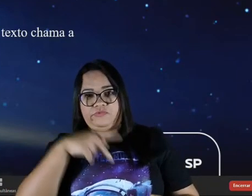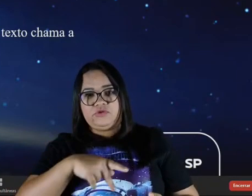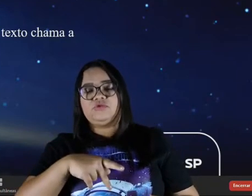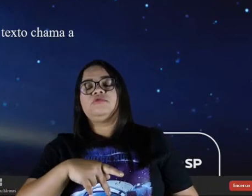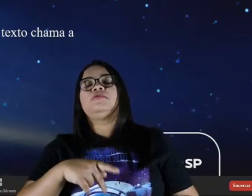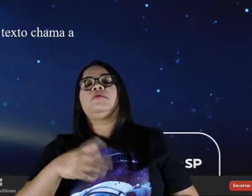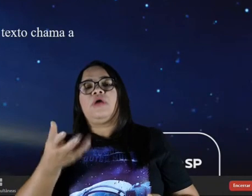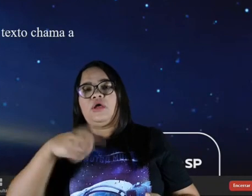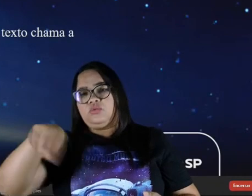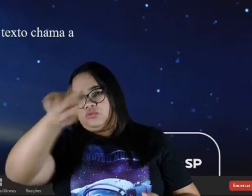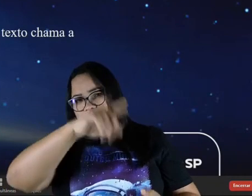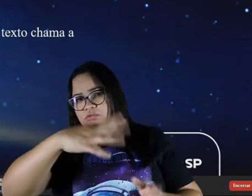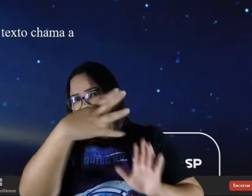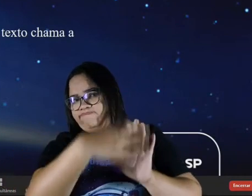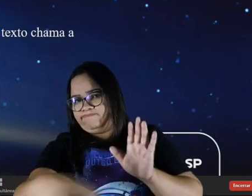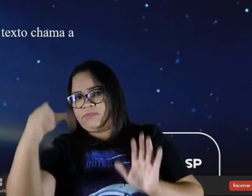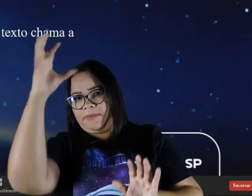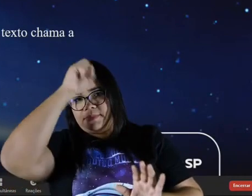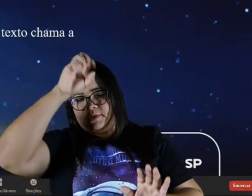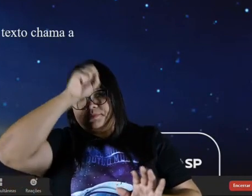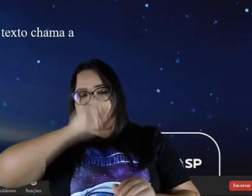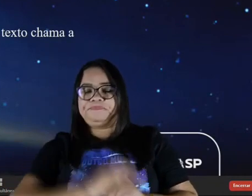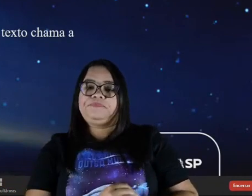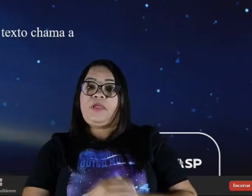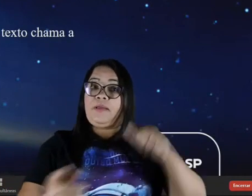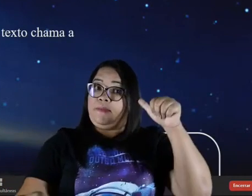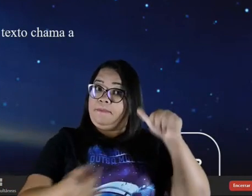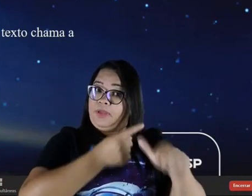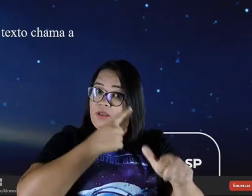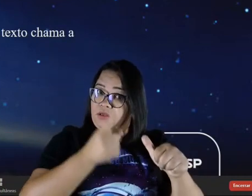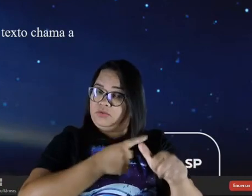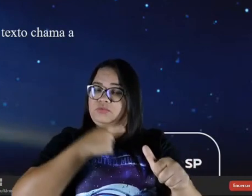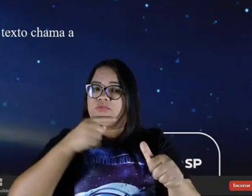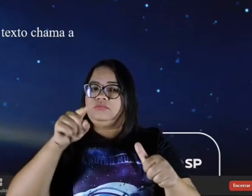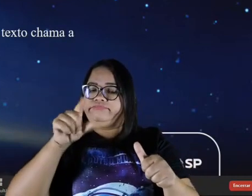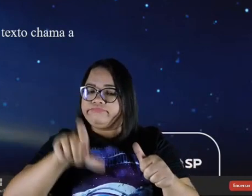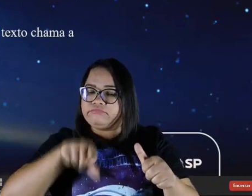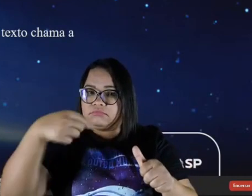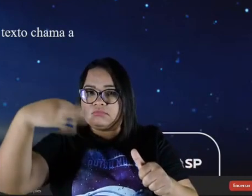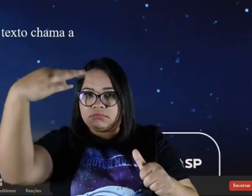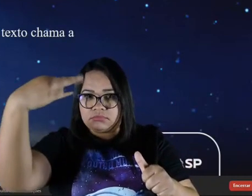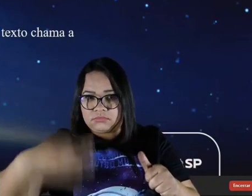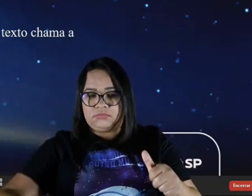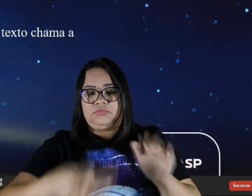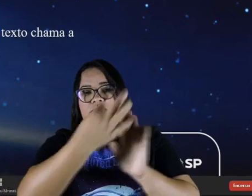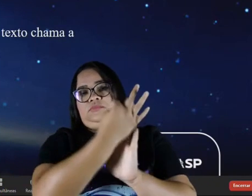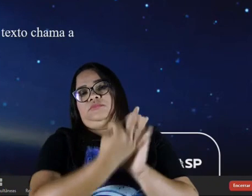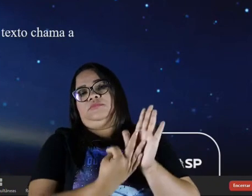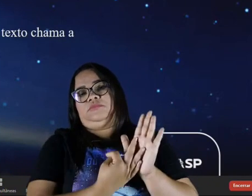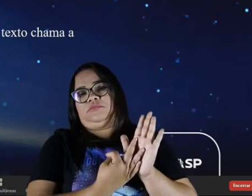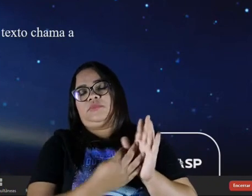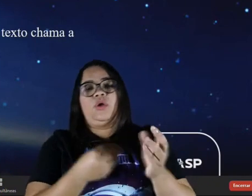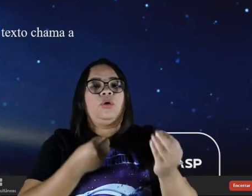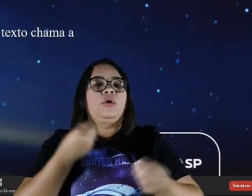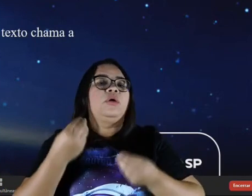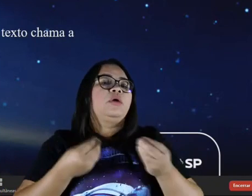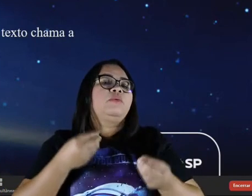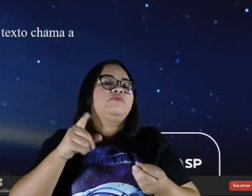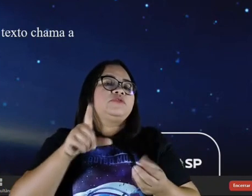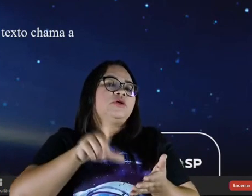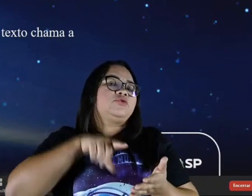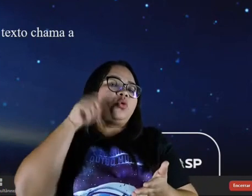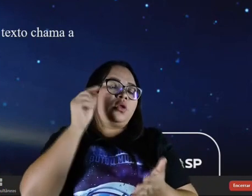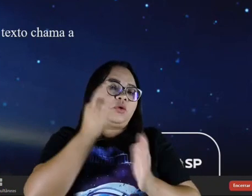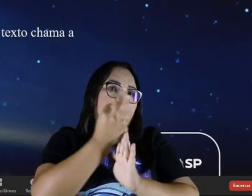aí aprenda isso. Então, primeiro passo, escolha do texto. E como é que você vai estudar, escolher qual texto da Bíblia você